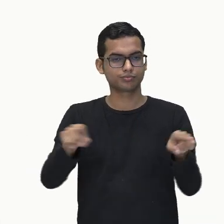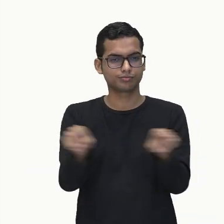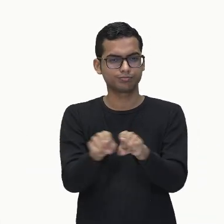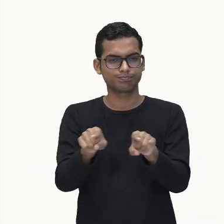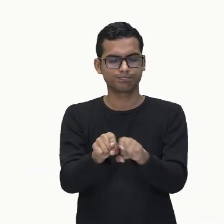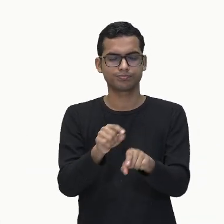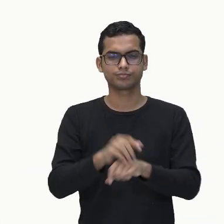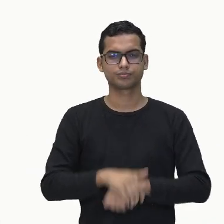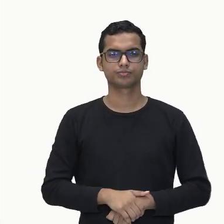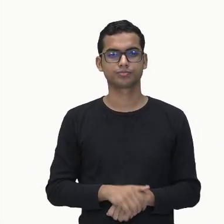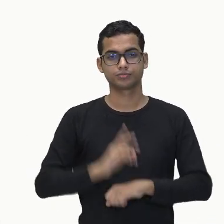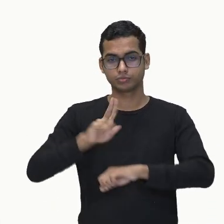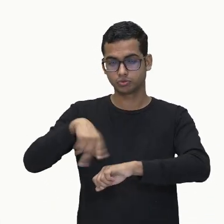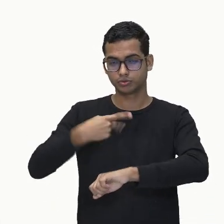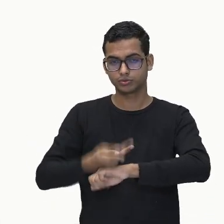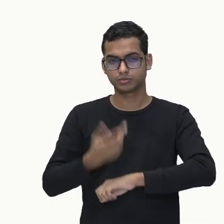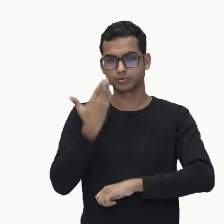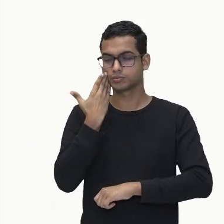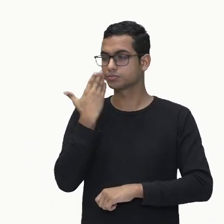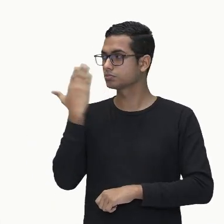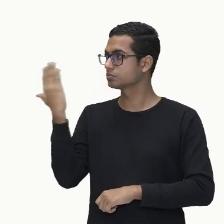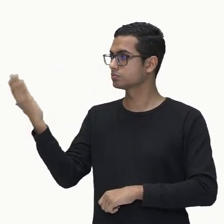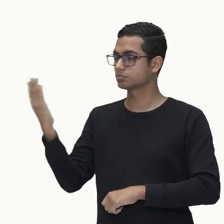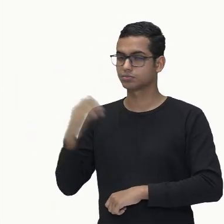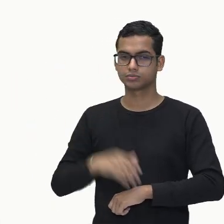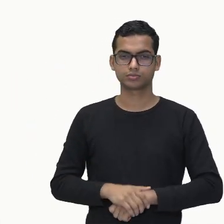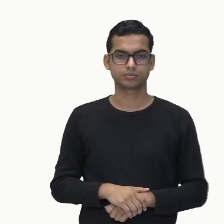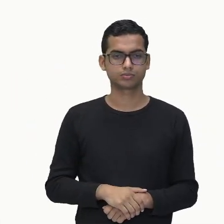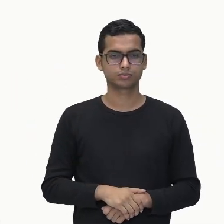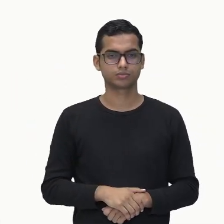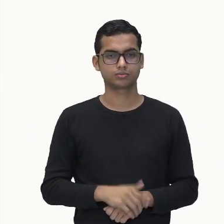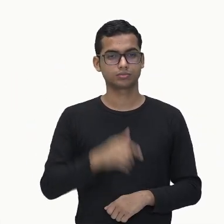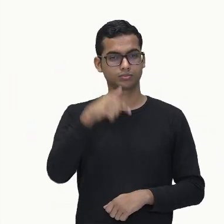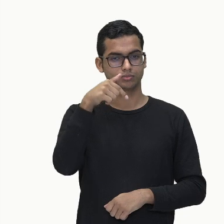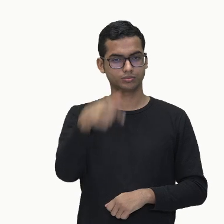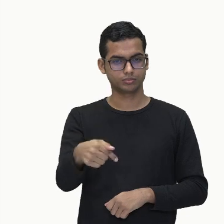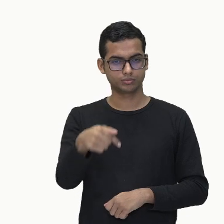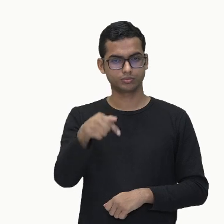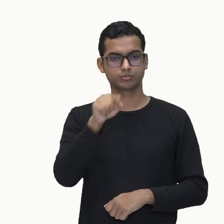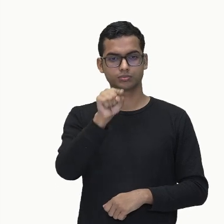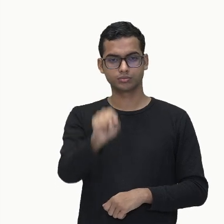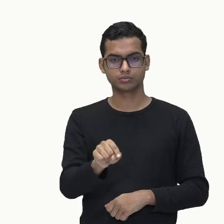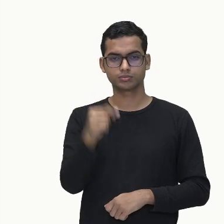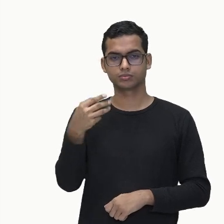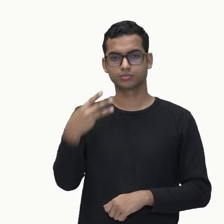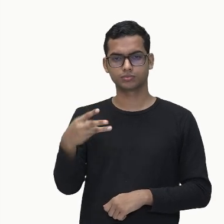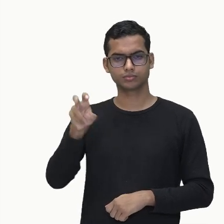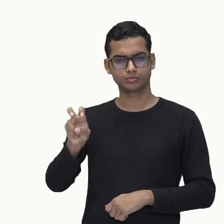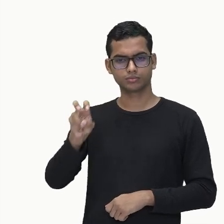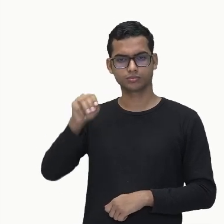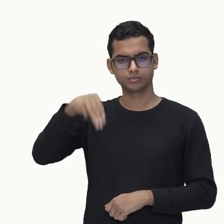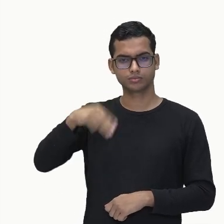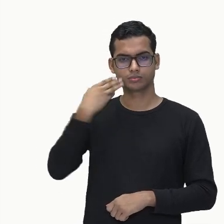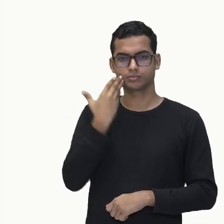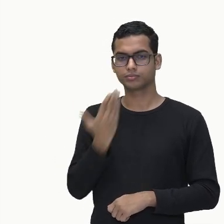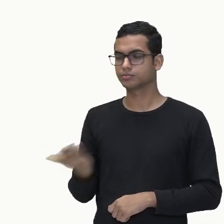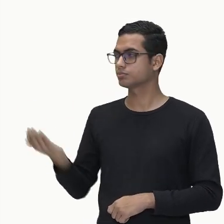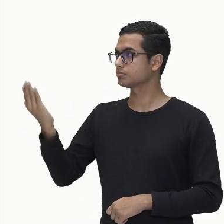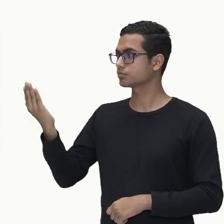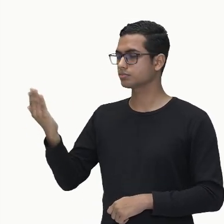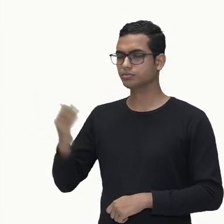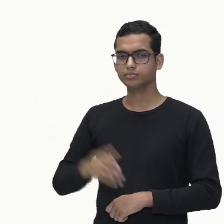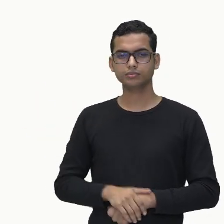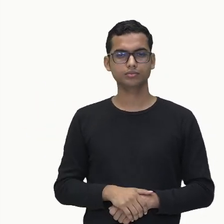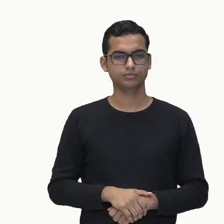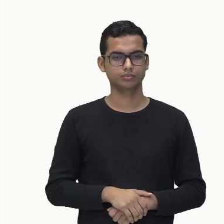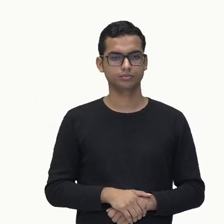legal depois que horas nós temos aqui agora 7:35 são L 35 ou se eu quiser dizer